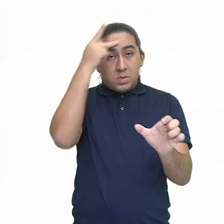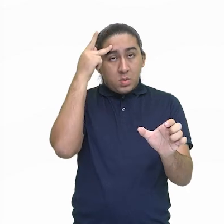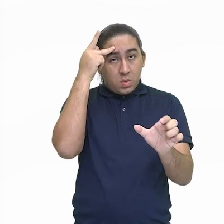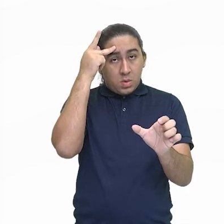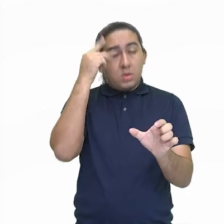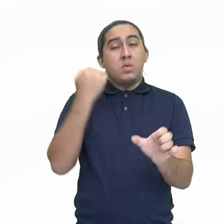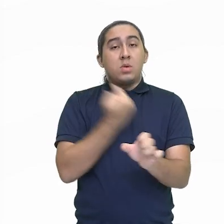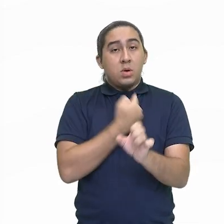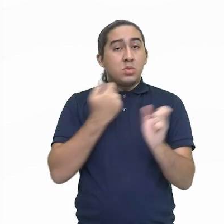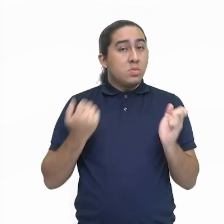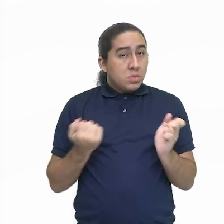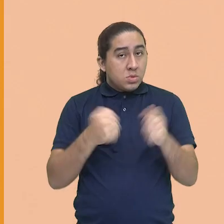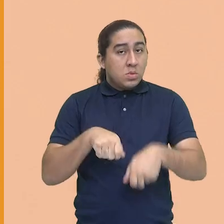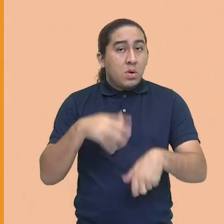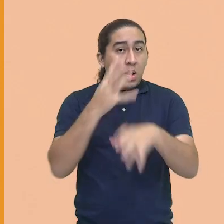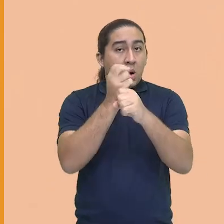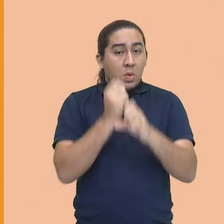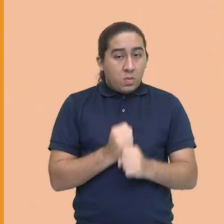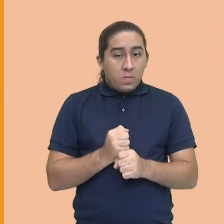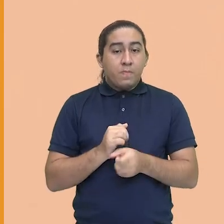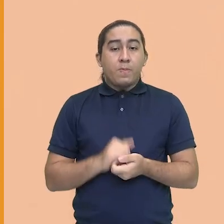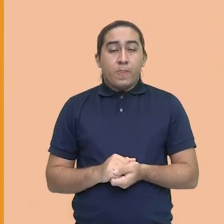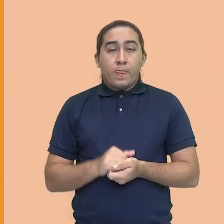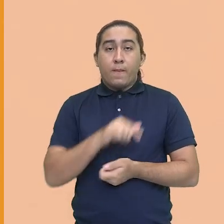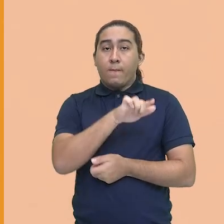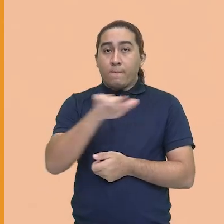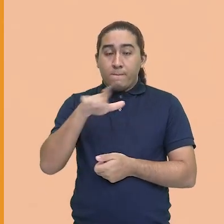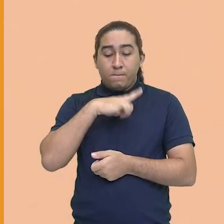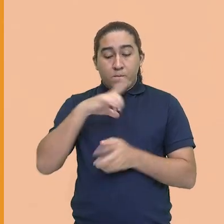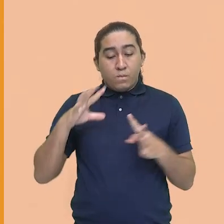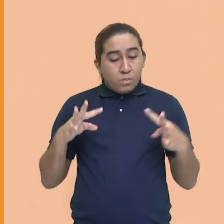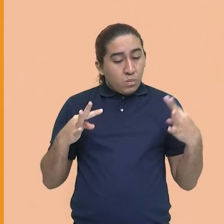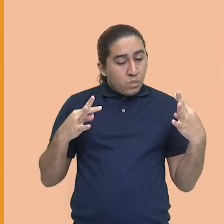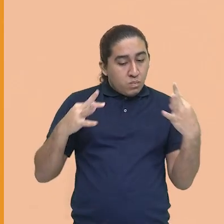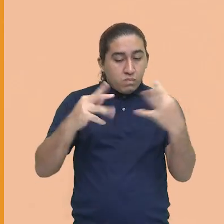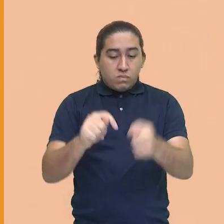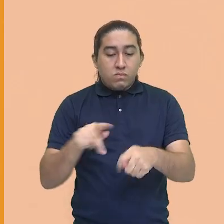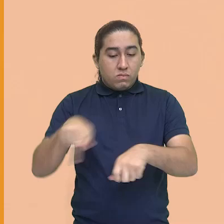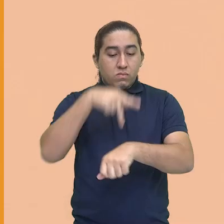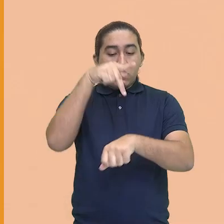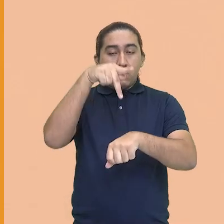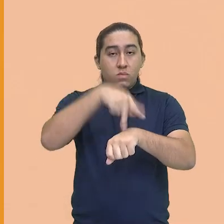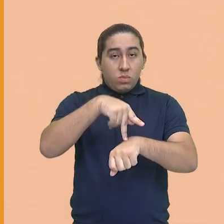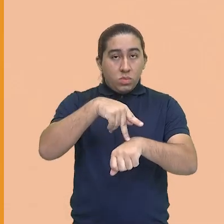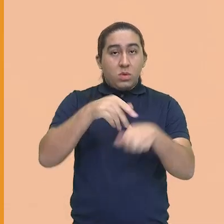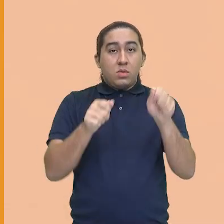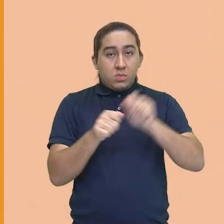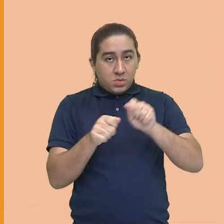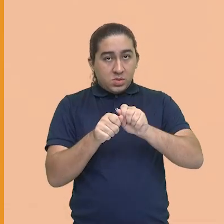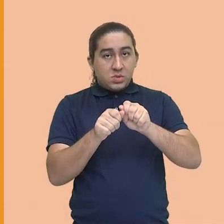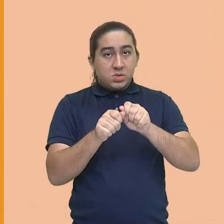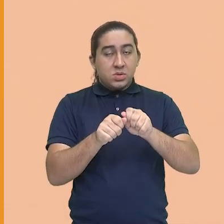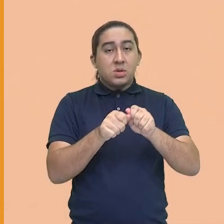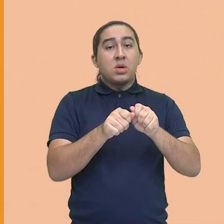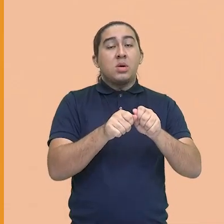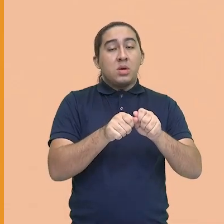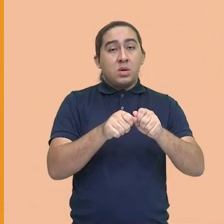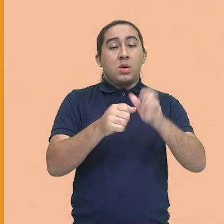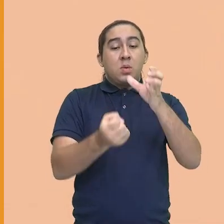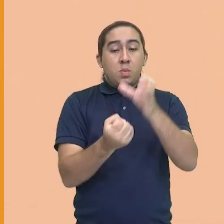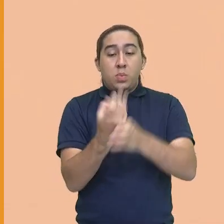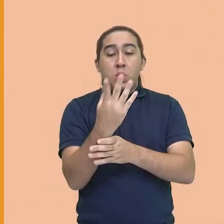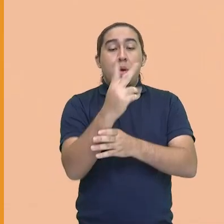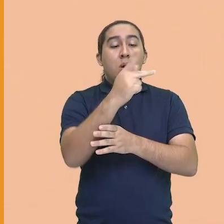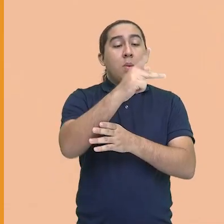vai fazer esse cálculo. Então, você vai pegar tudo o que aquele país produziu, né? Que é o PIB, vai pegar ali o